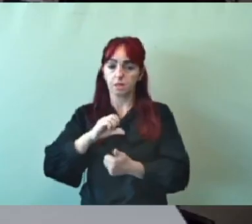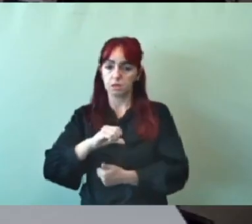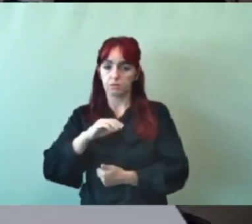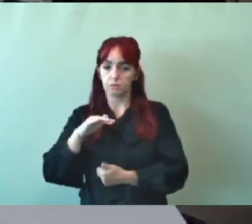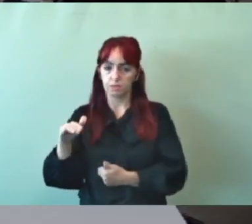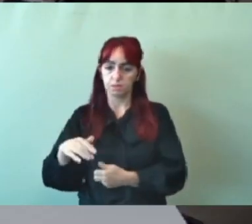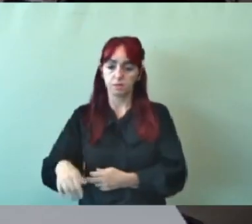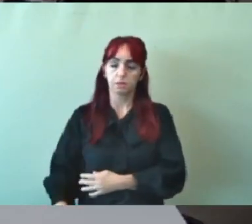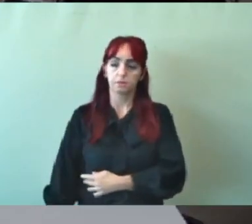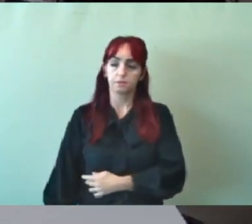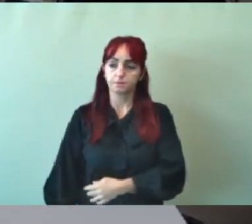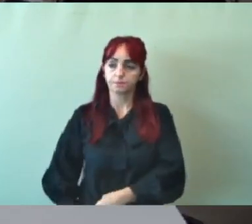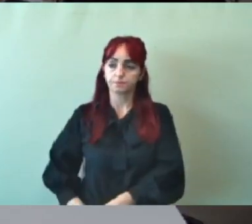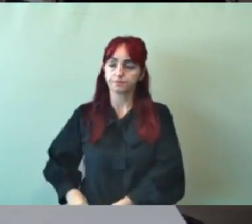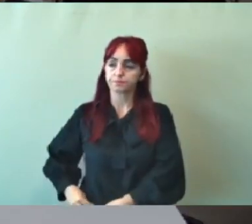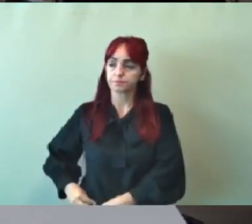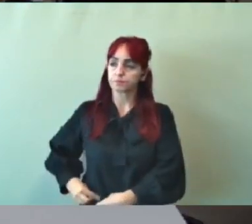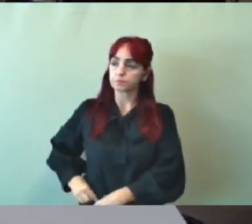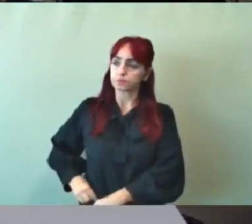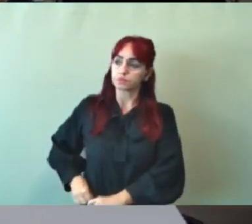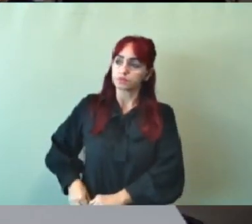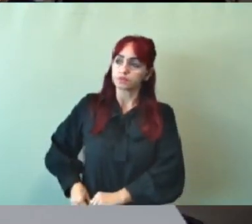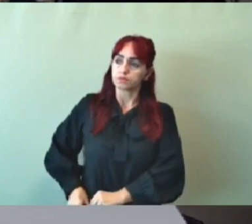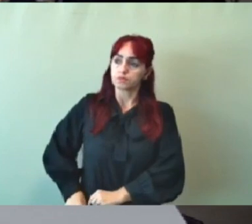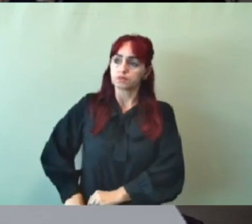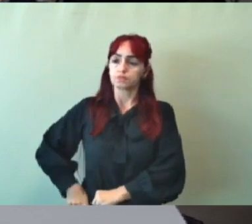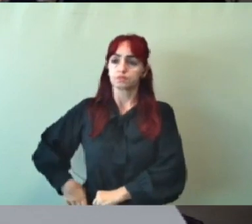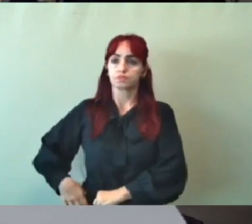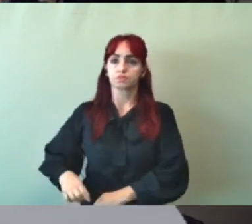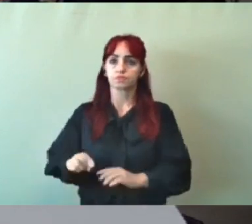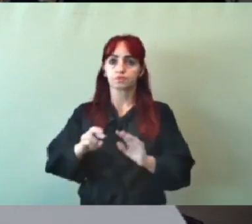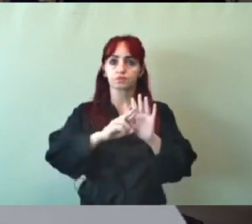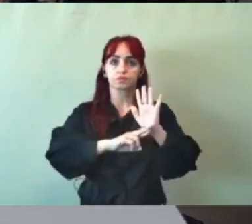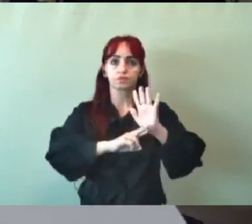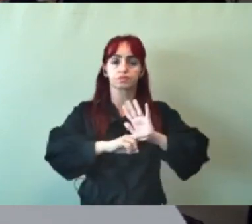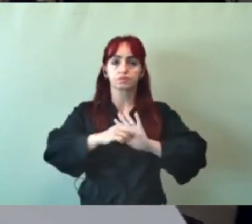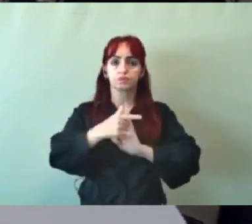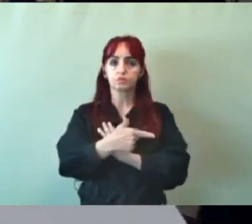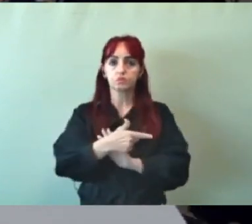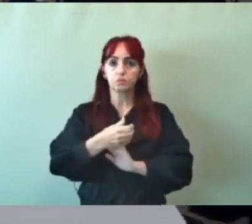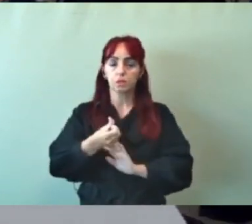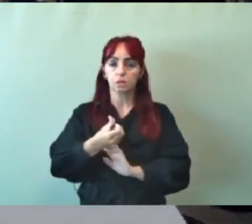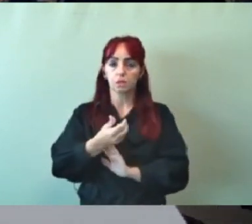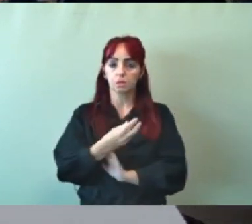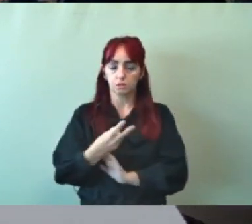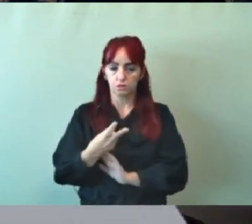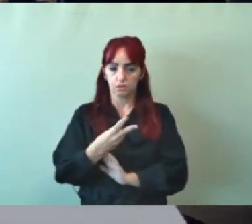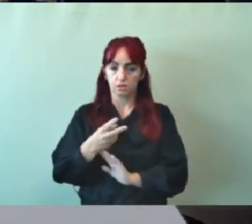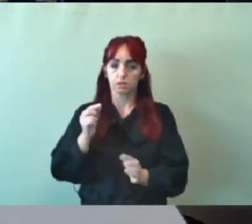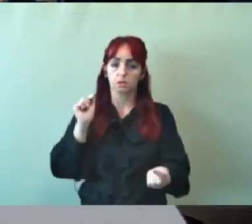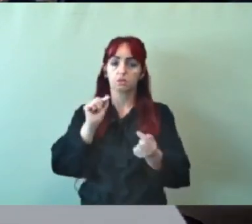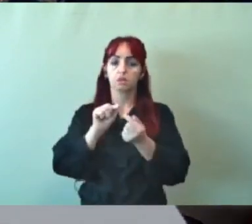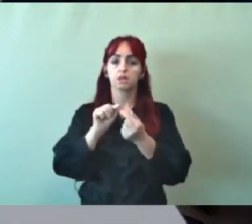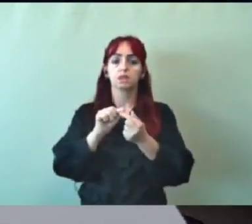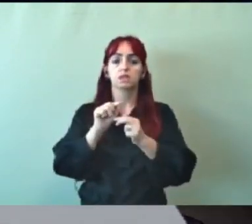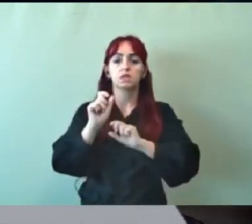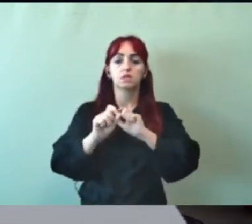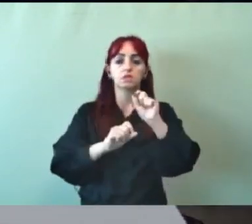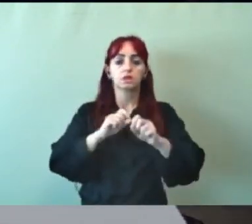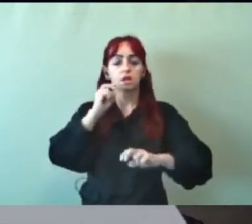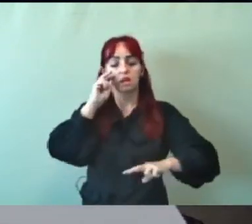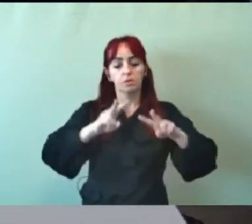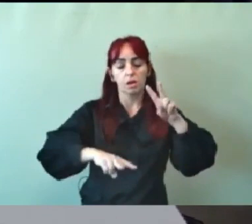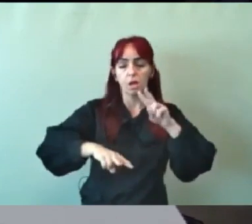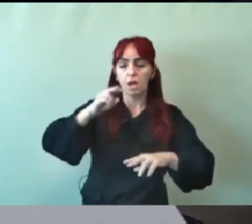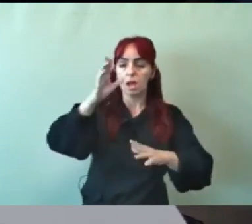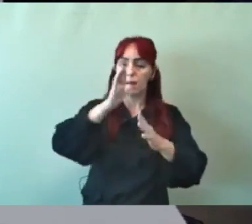Requerimento de comissão 262/2024 é uma visita técnica. Finalidade: analisar a necessidade de pintura e da sinalização